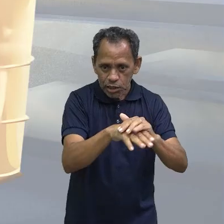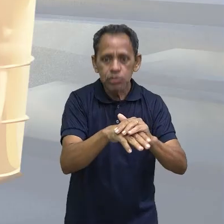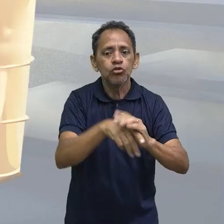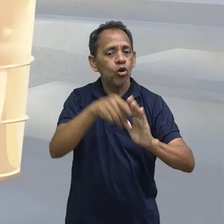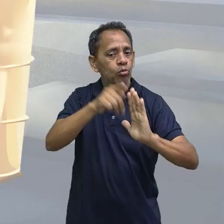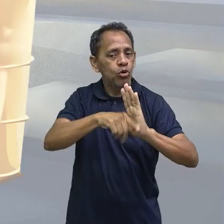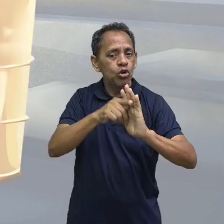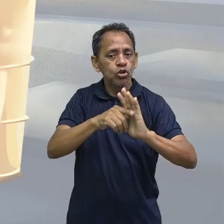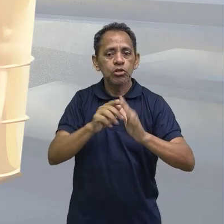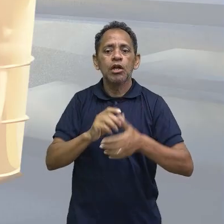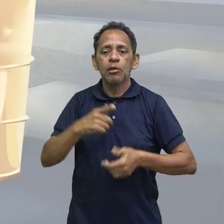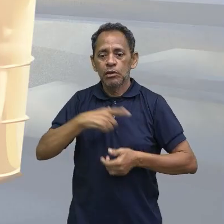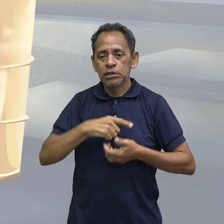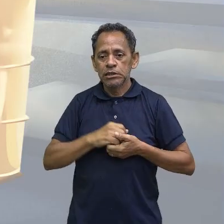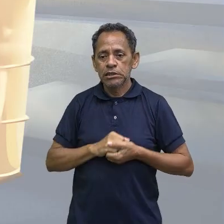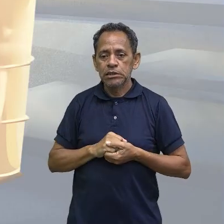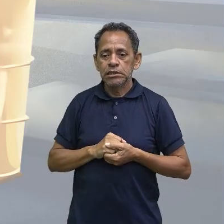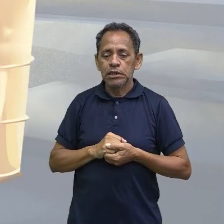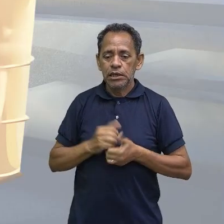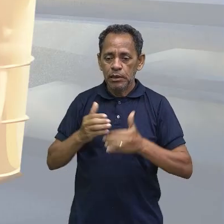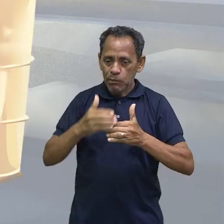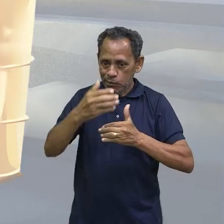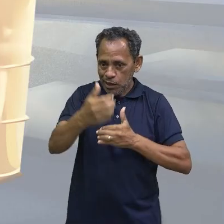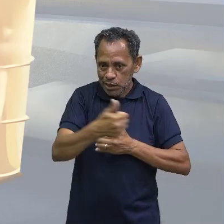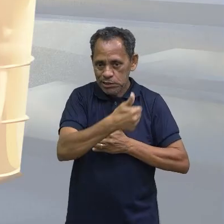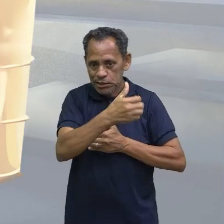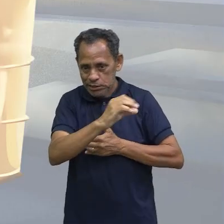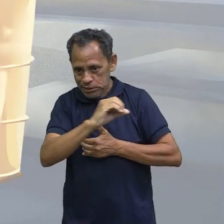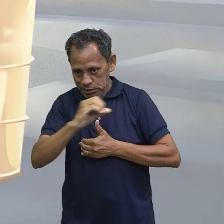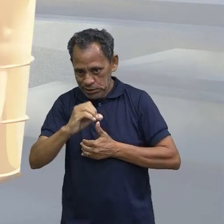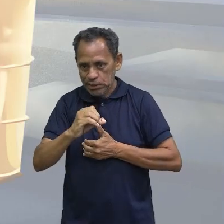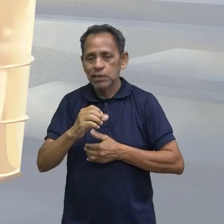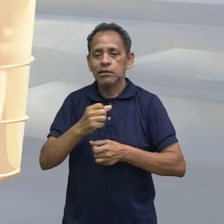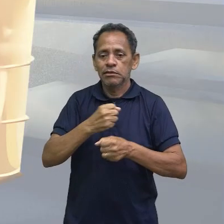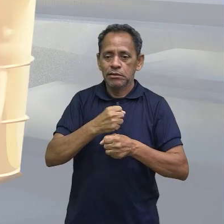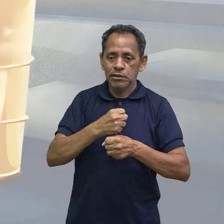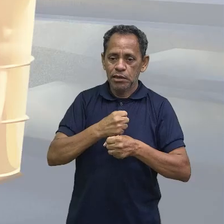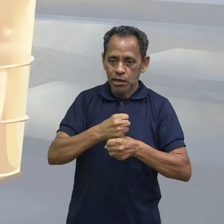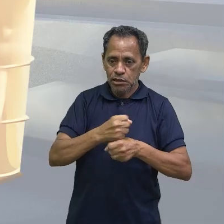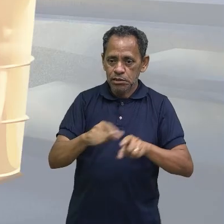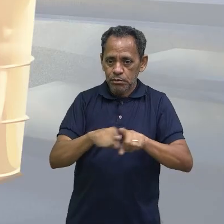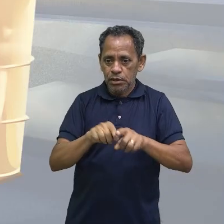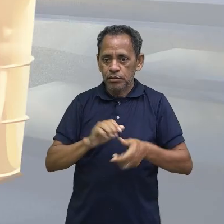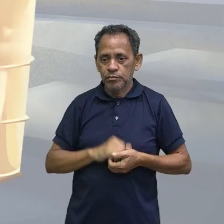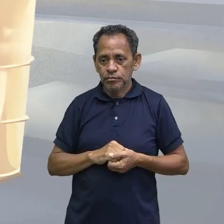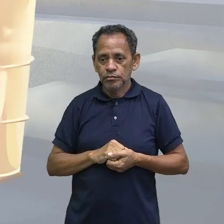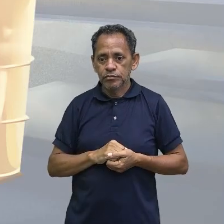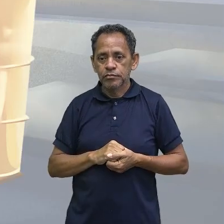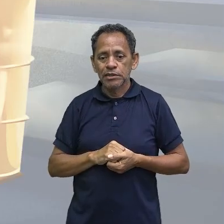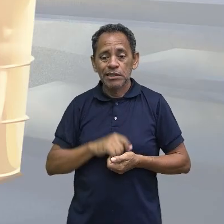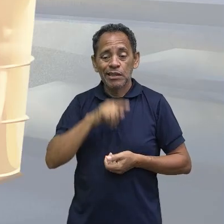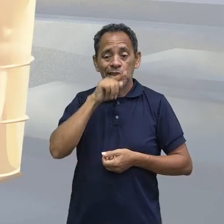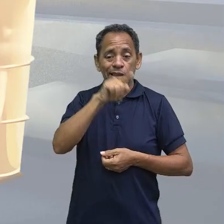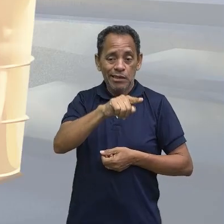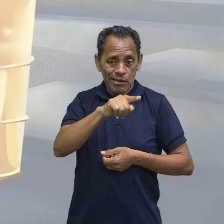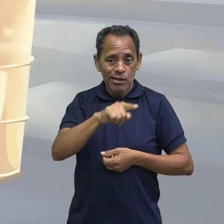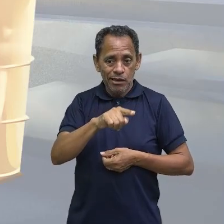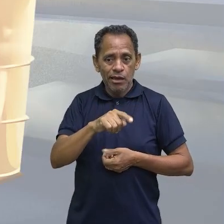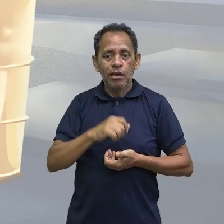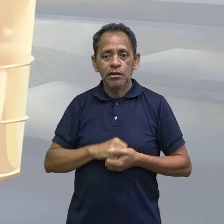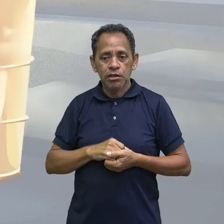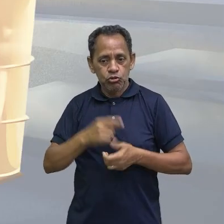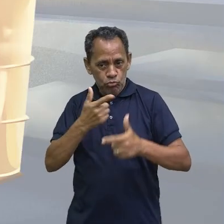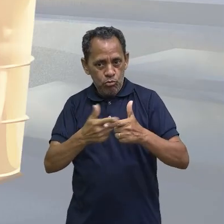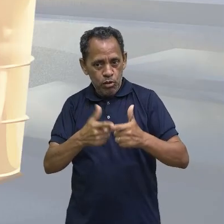para durar aí centenas de anos. Bom, a radiação, né, esse acidente que aconteceu lá em Goiânia, ele serve como um